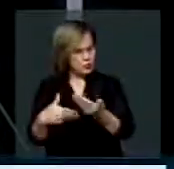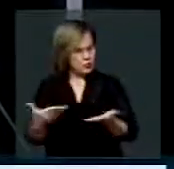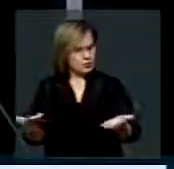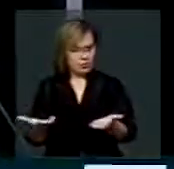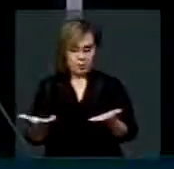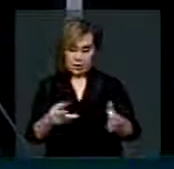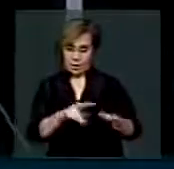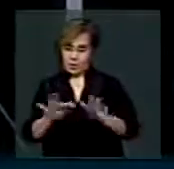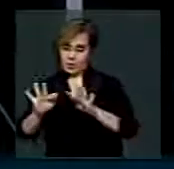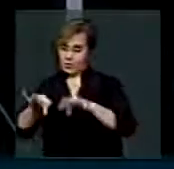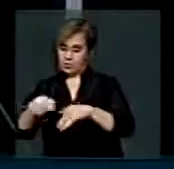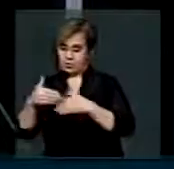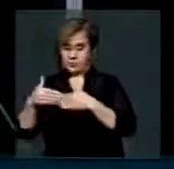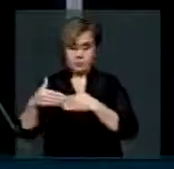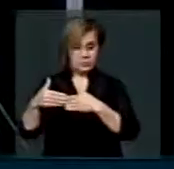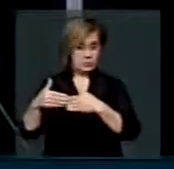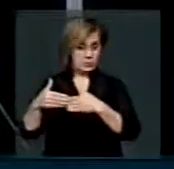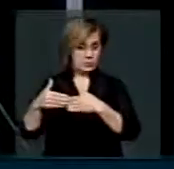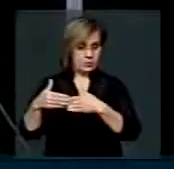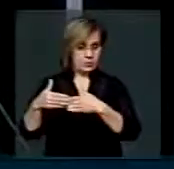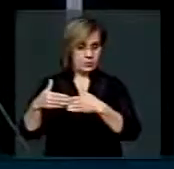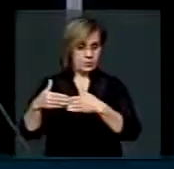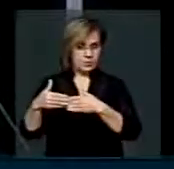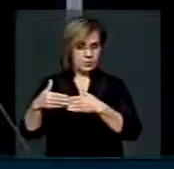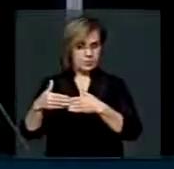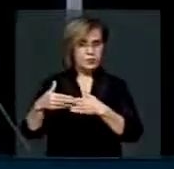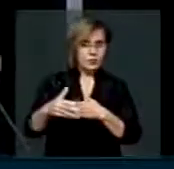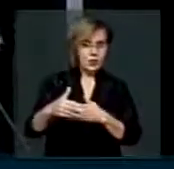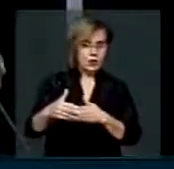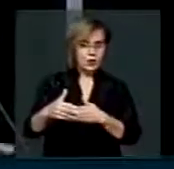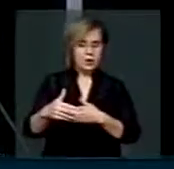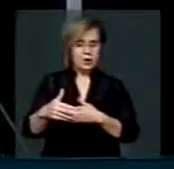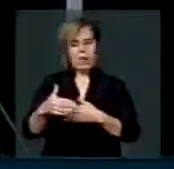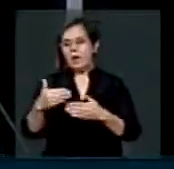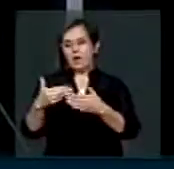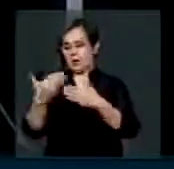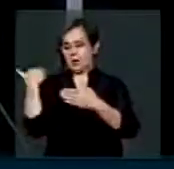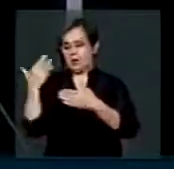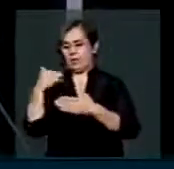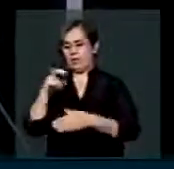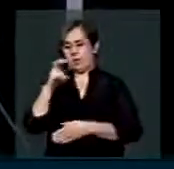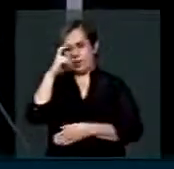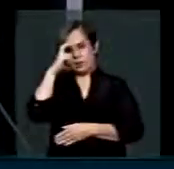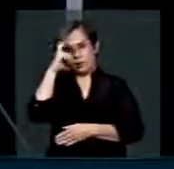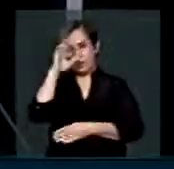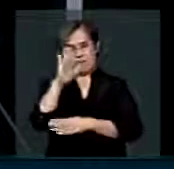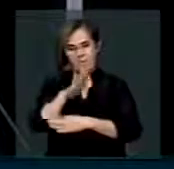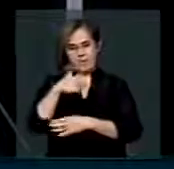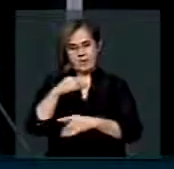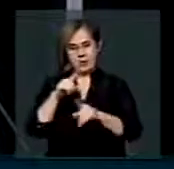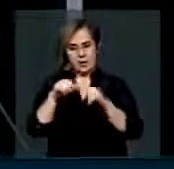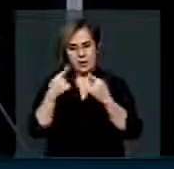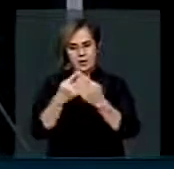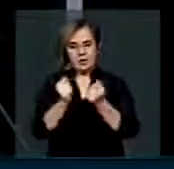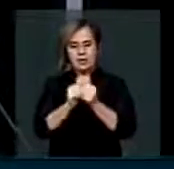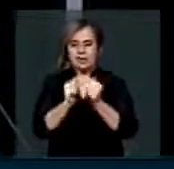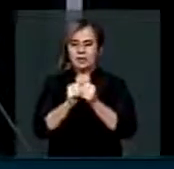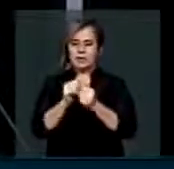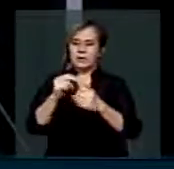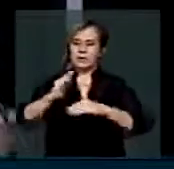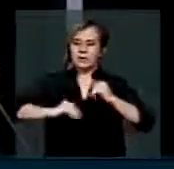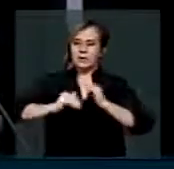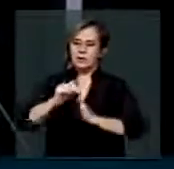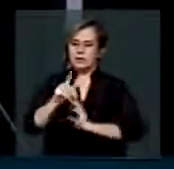nesse final de semana, na quinta-feira à tarde, eu reuni em Vila Nova dos Martírios, garimpeiro de Vila